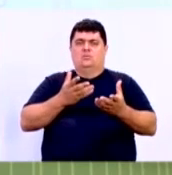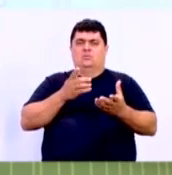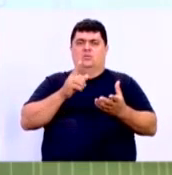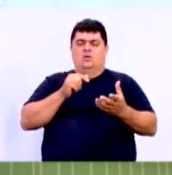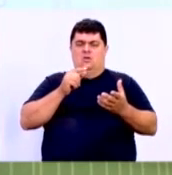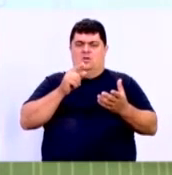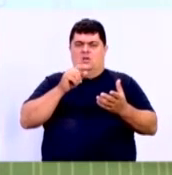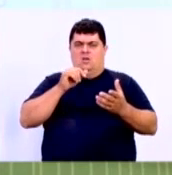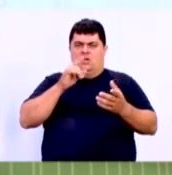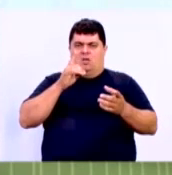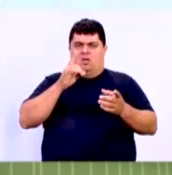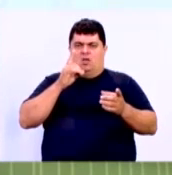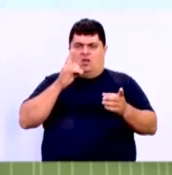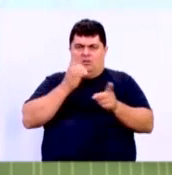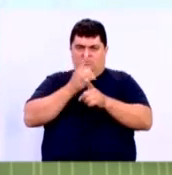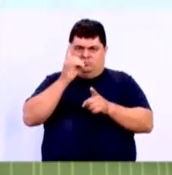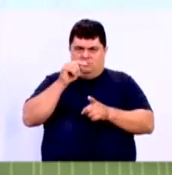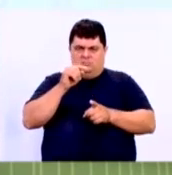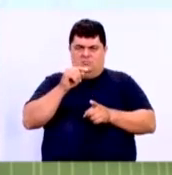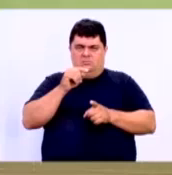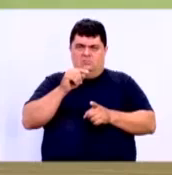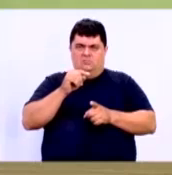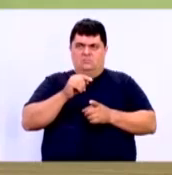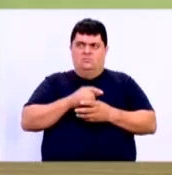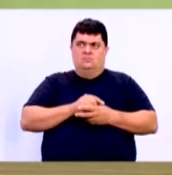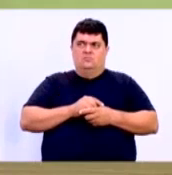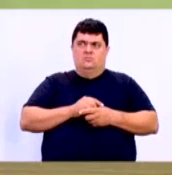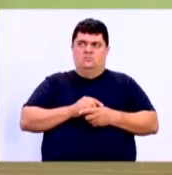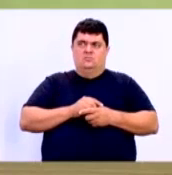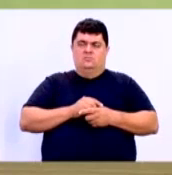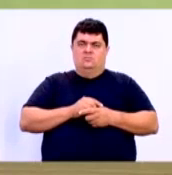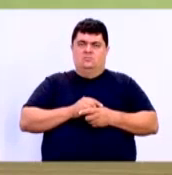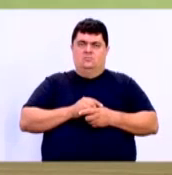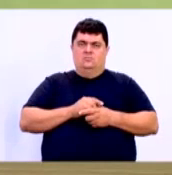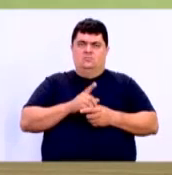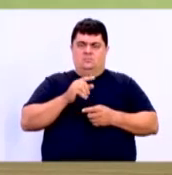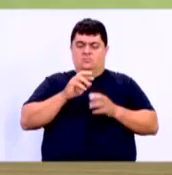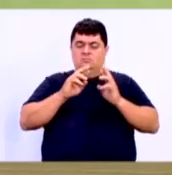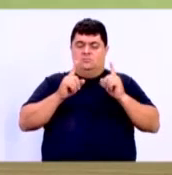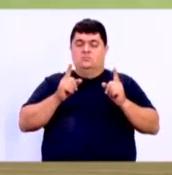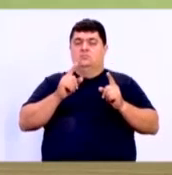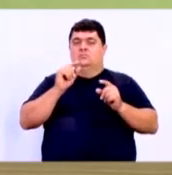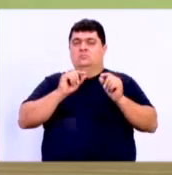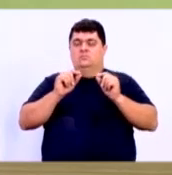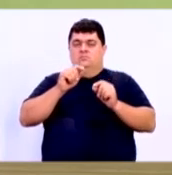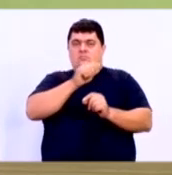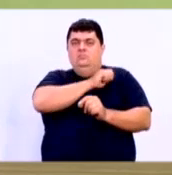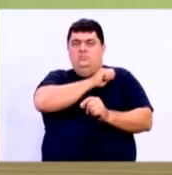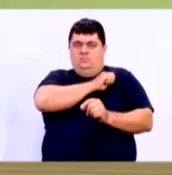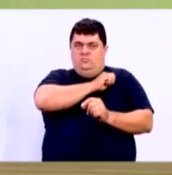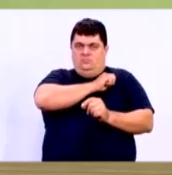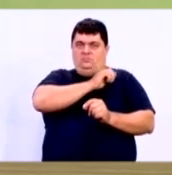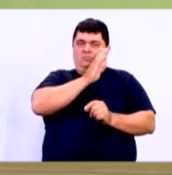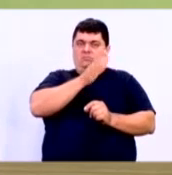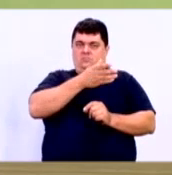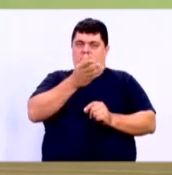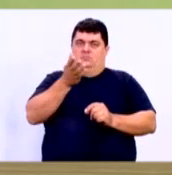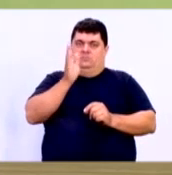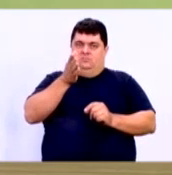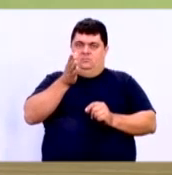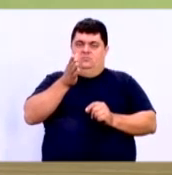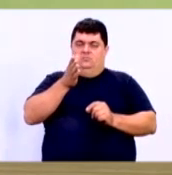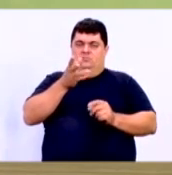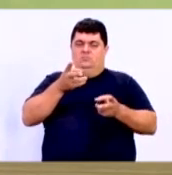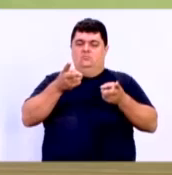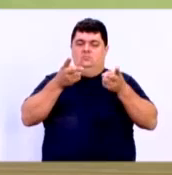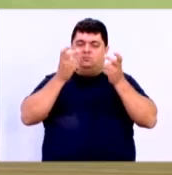custos identificados? Professor, essa diferença, o aluno aí já